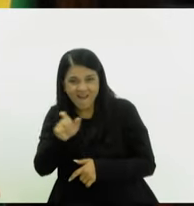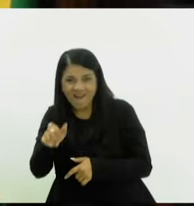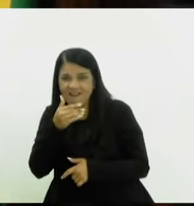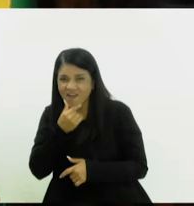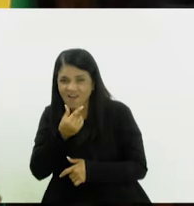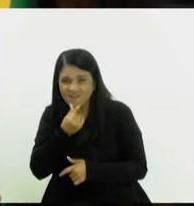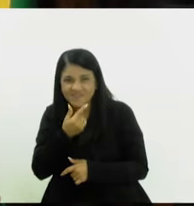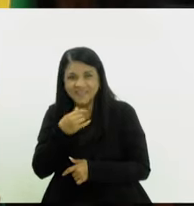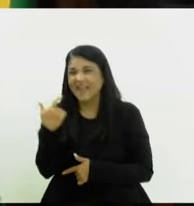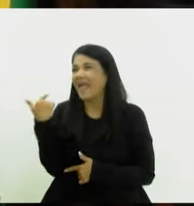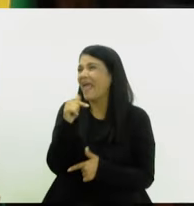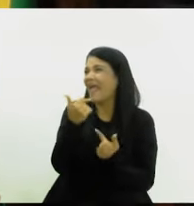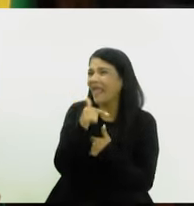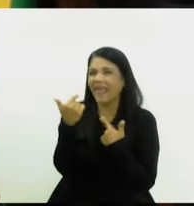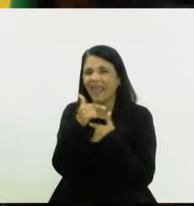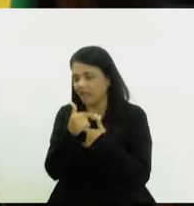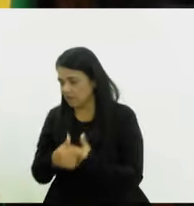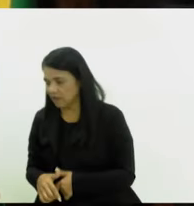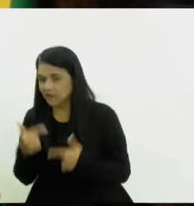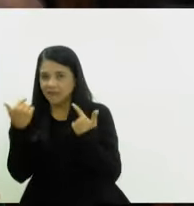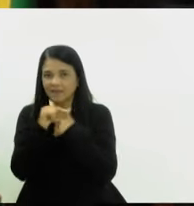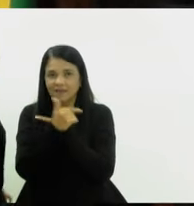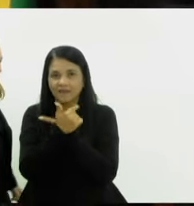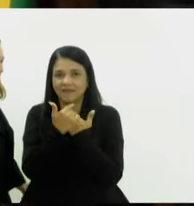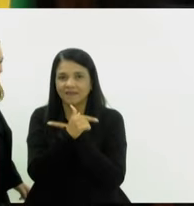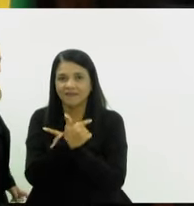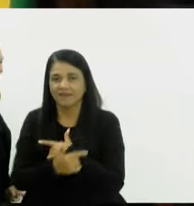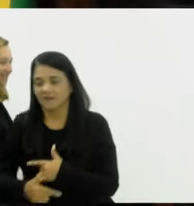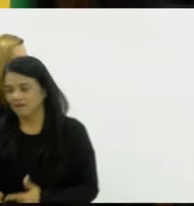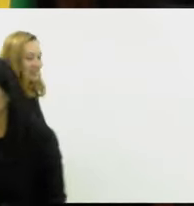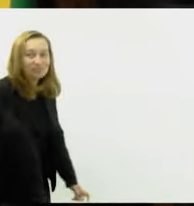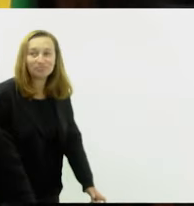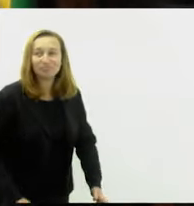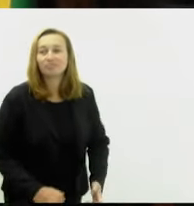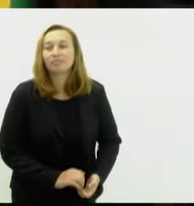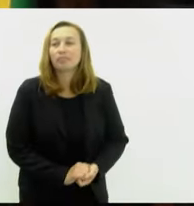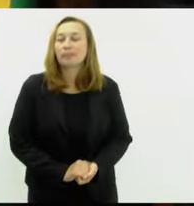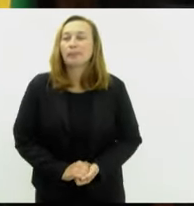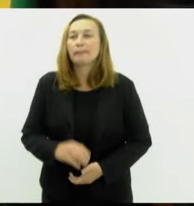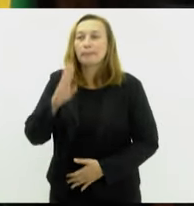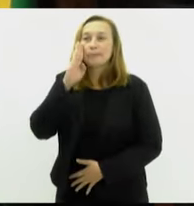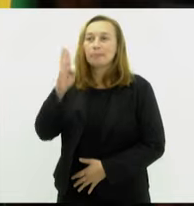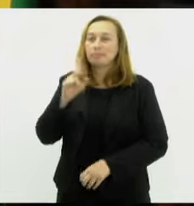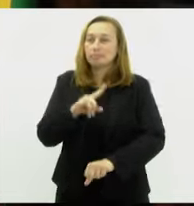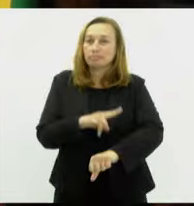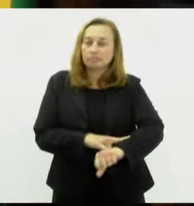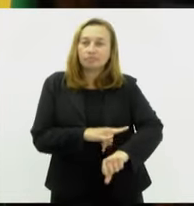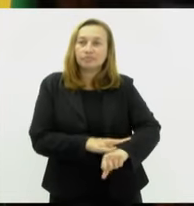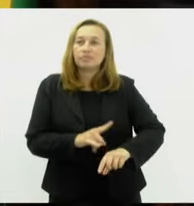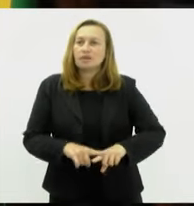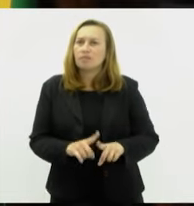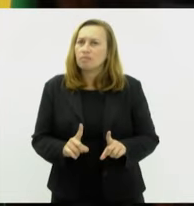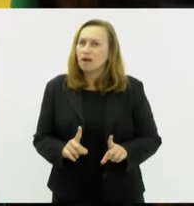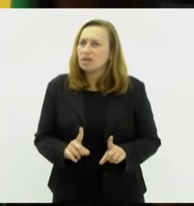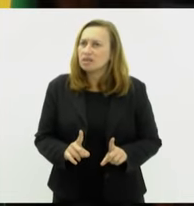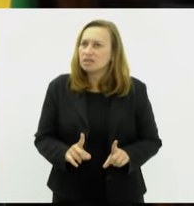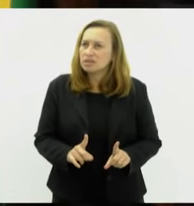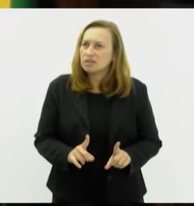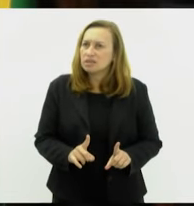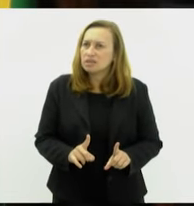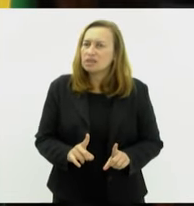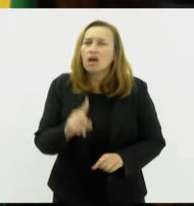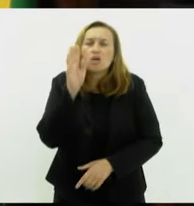momento achavam graça porque nós estávamos colocando como prioridade um banheiro mas isto é do